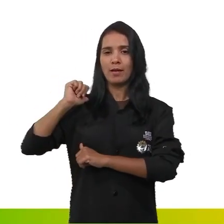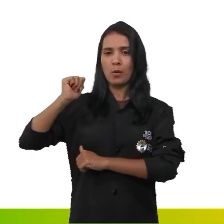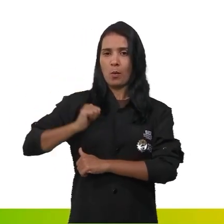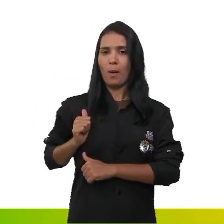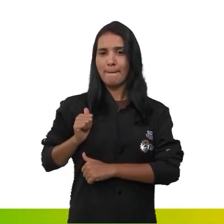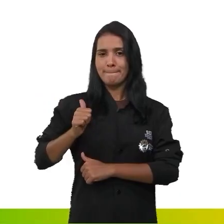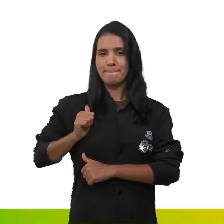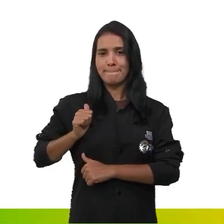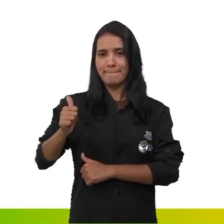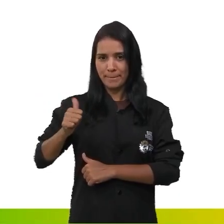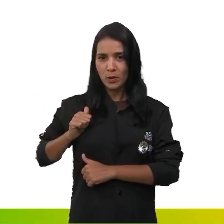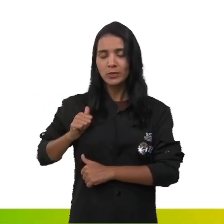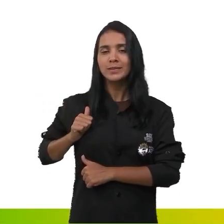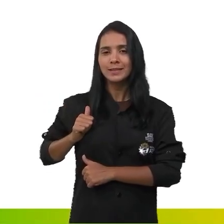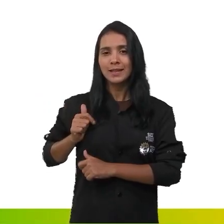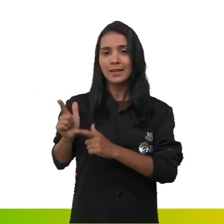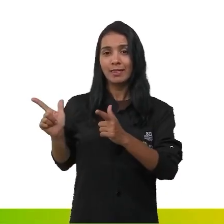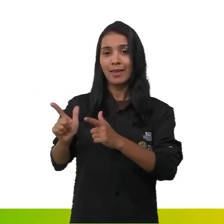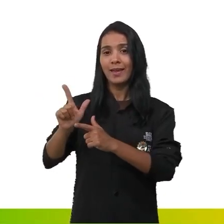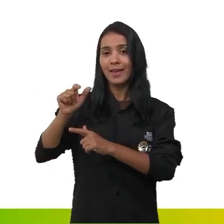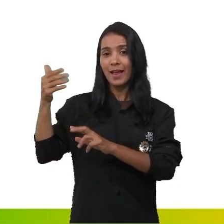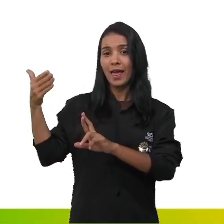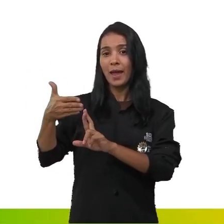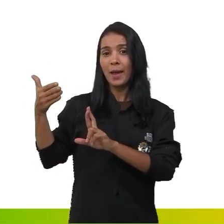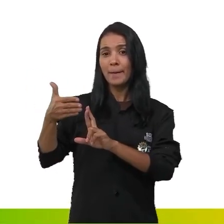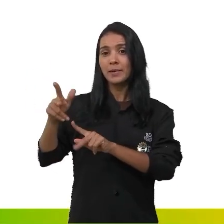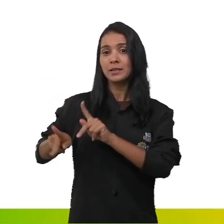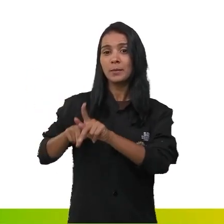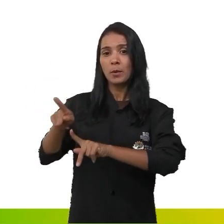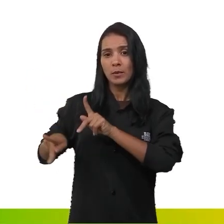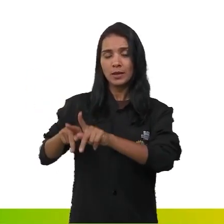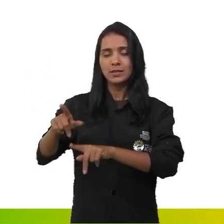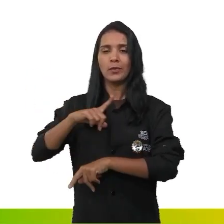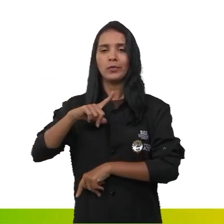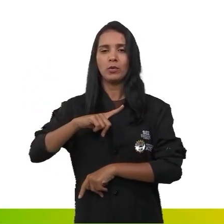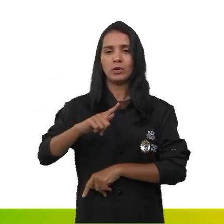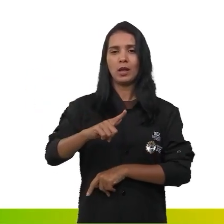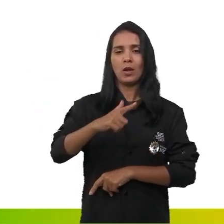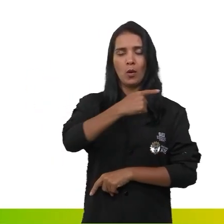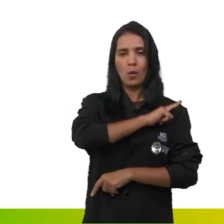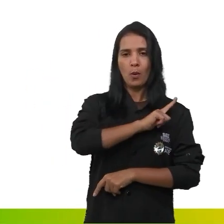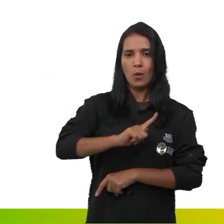interpretando a população, escrito Bolsa Família.